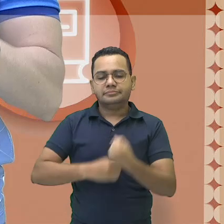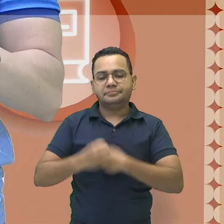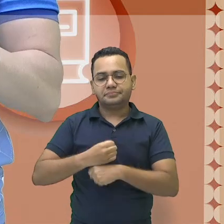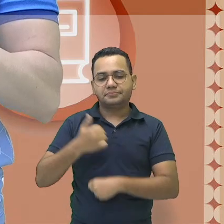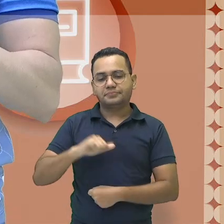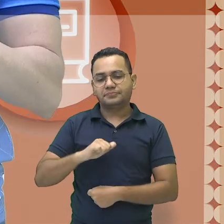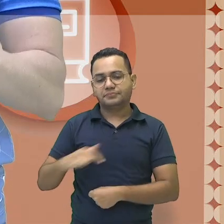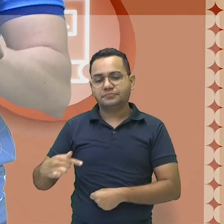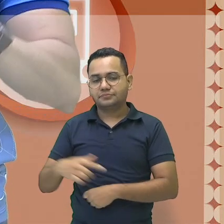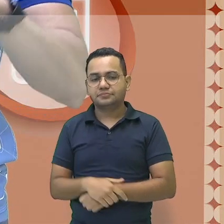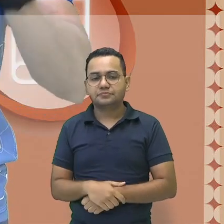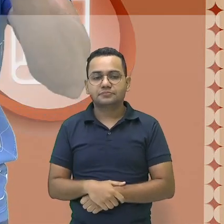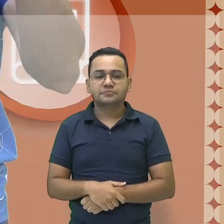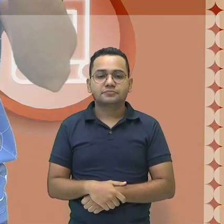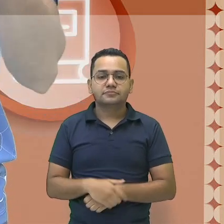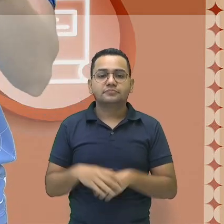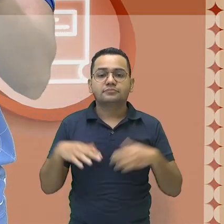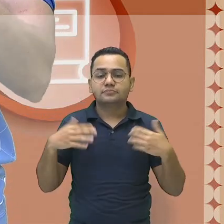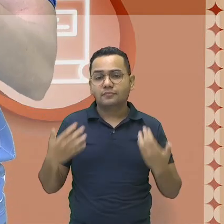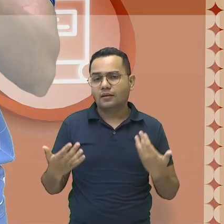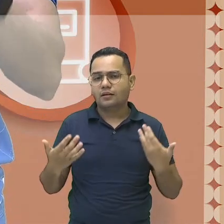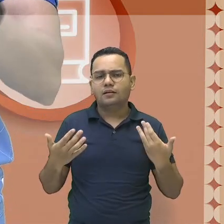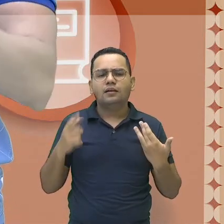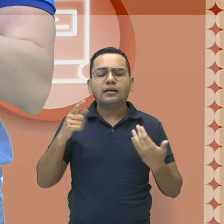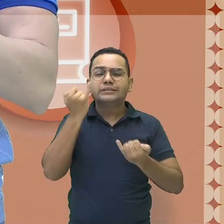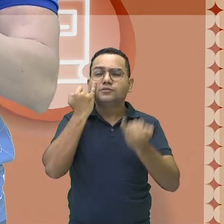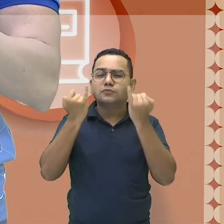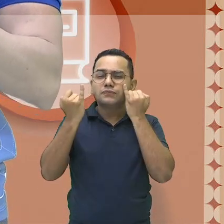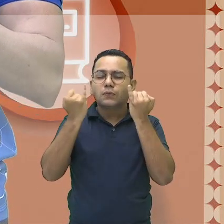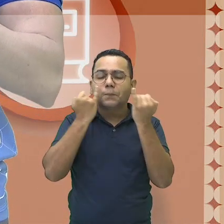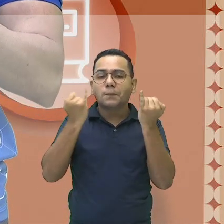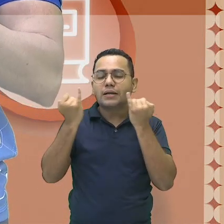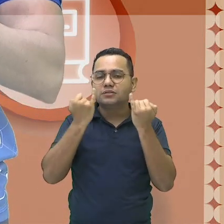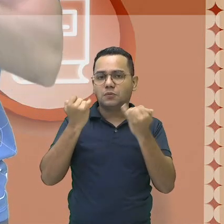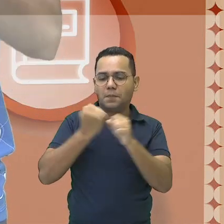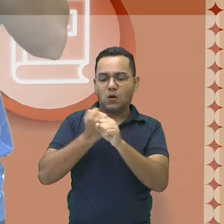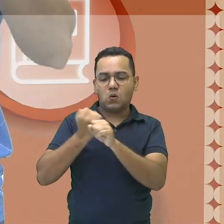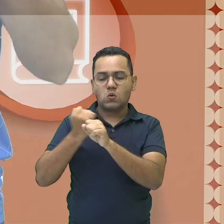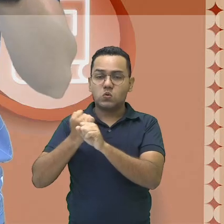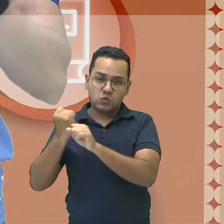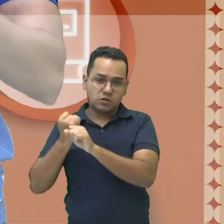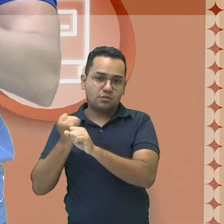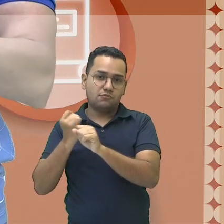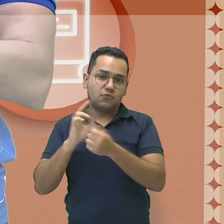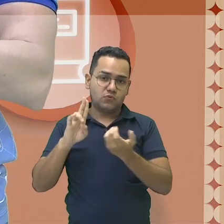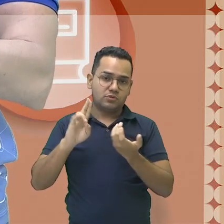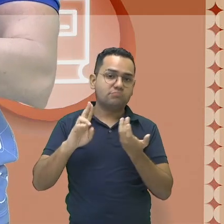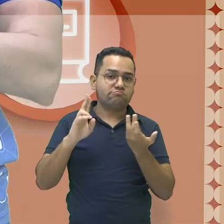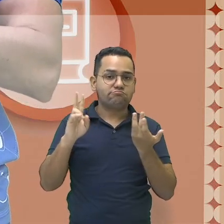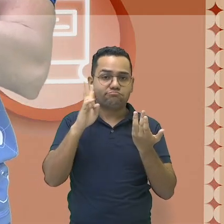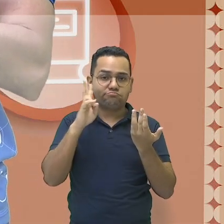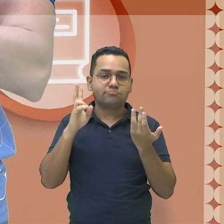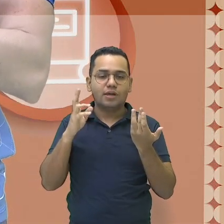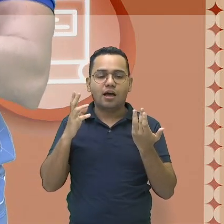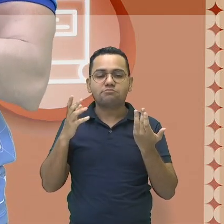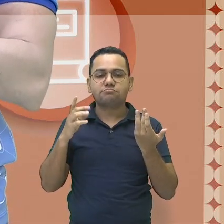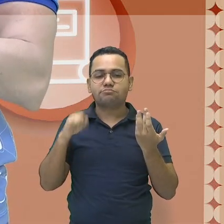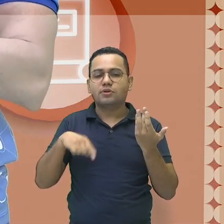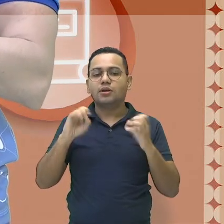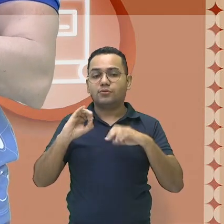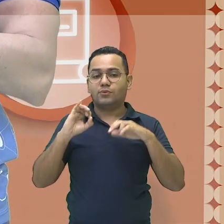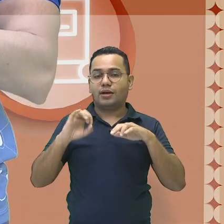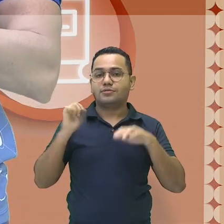1977, certo? Bem, então esse é o contexto histórico, basicamente, de debate sobre a educação ambiental e como essa